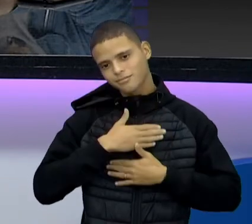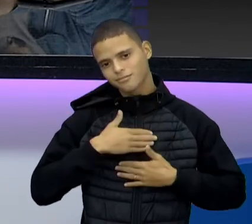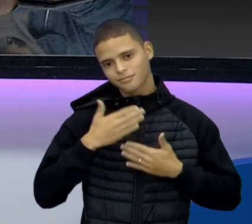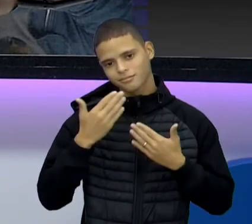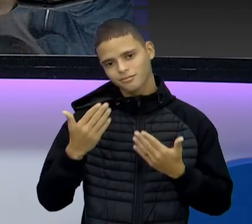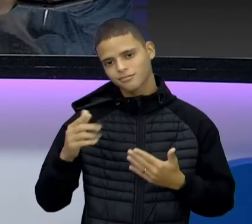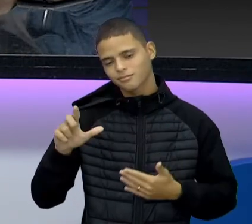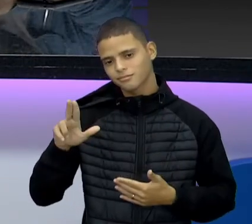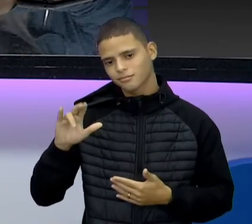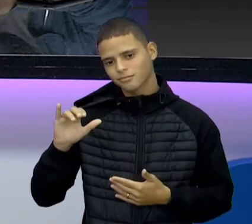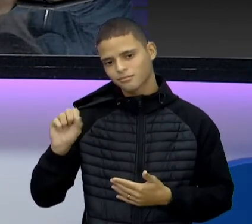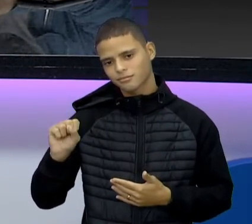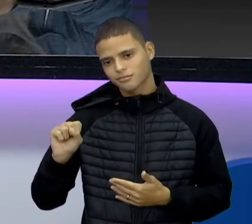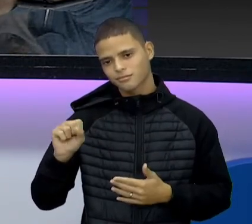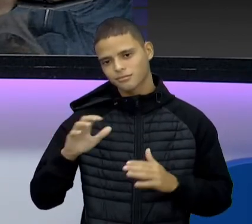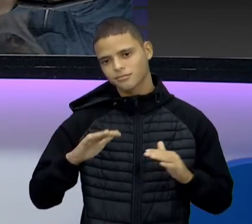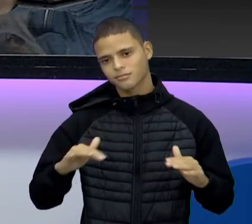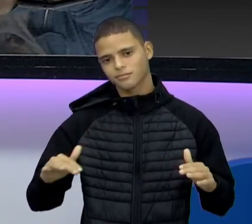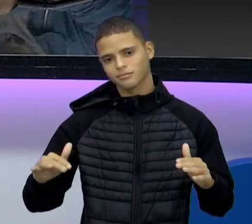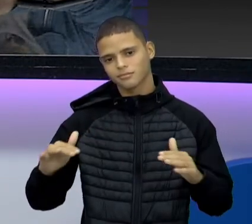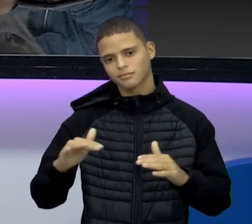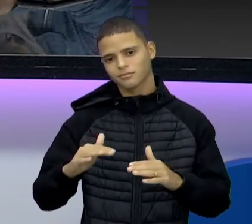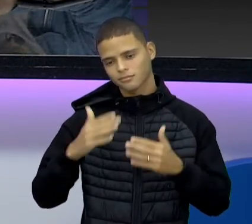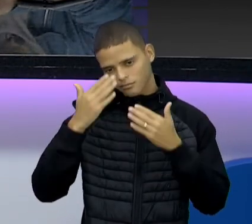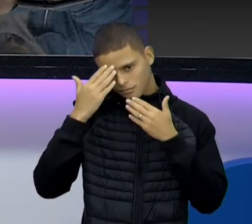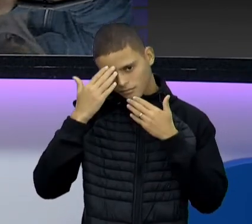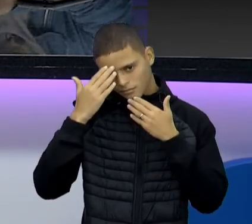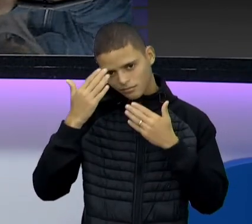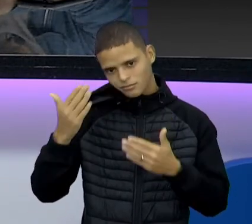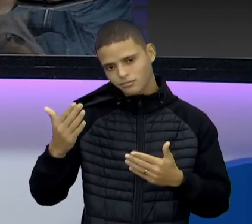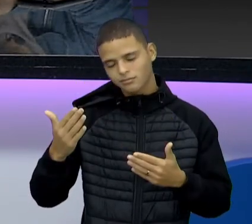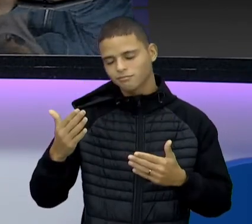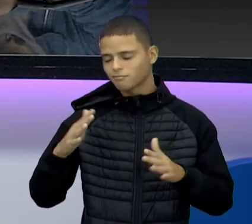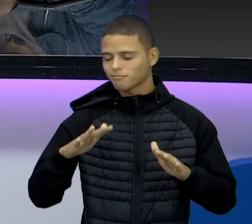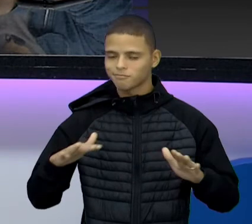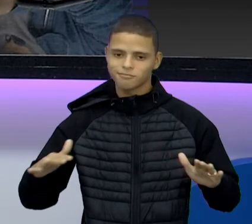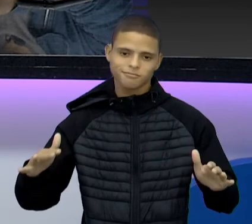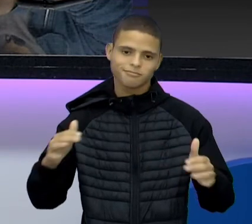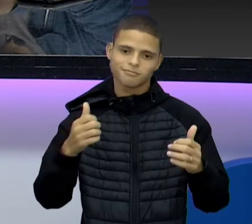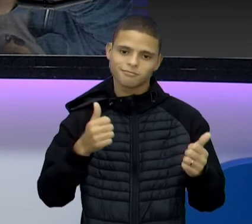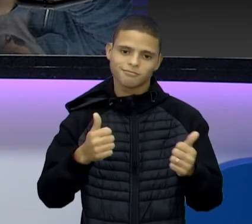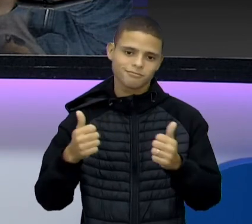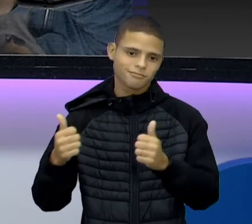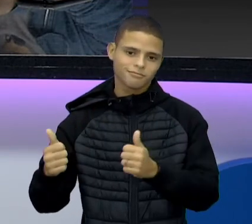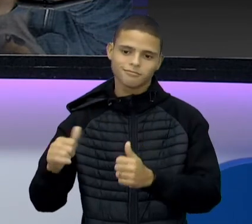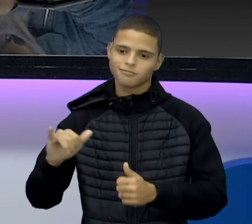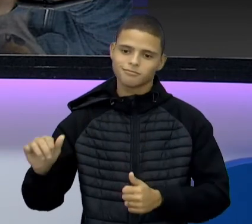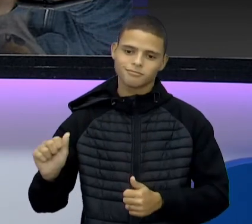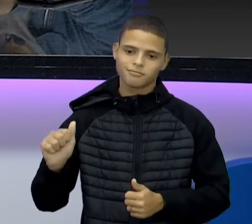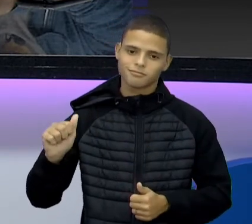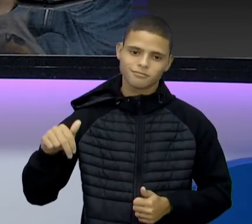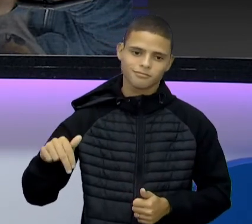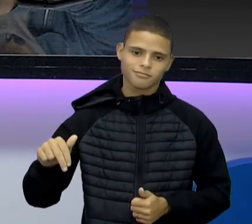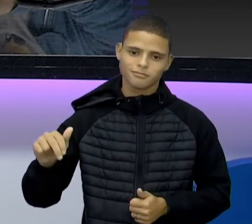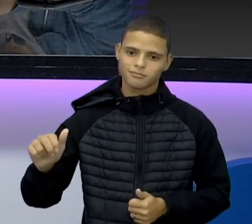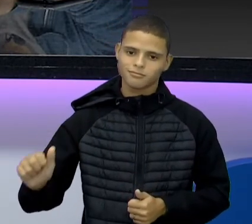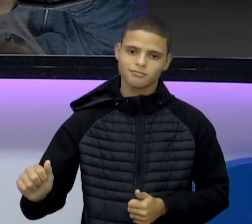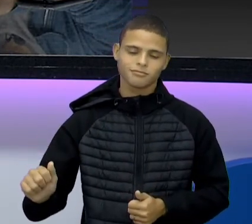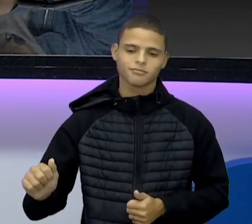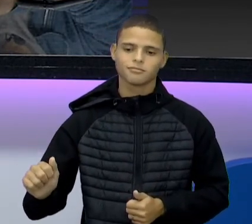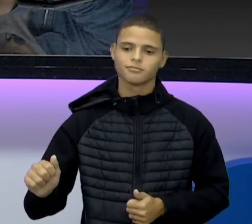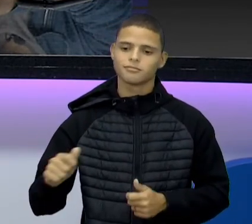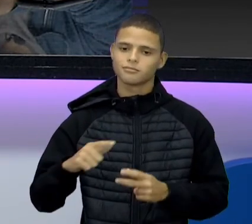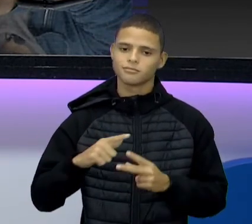todos, Luiz, Silene, Gratidão. Anderson, Andréia, a Jana. Mas essas